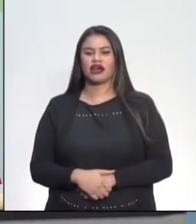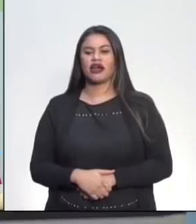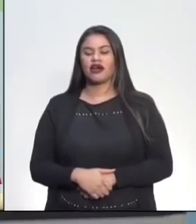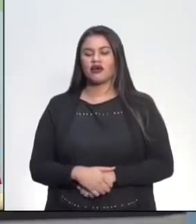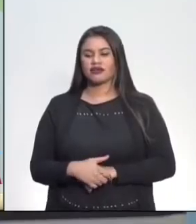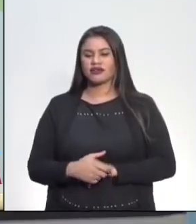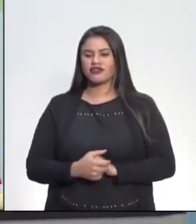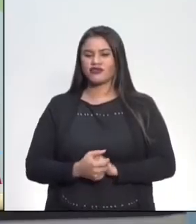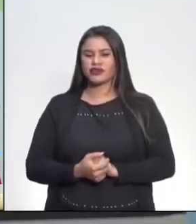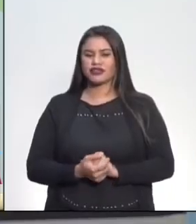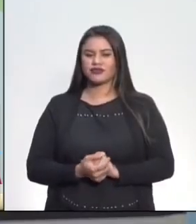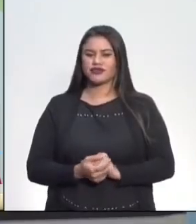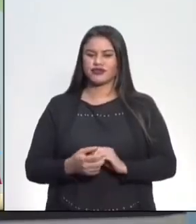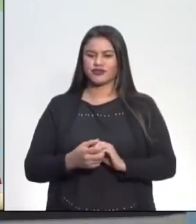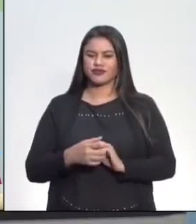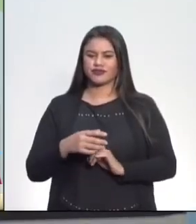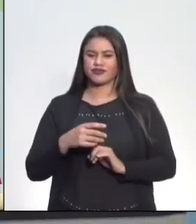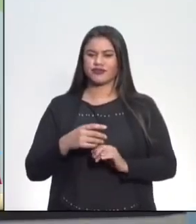no futuro.